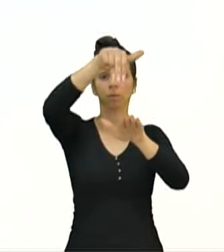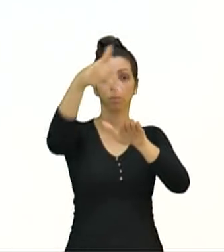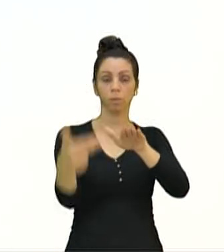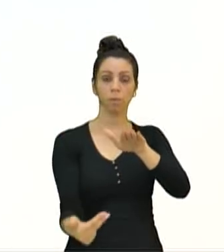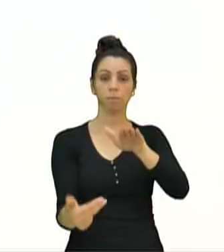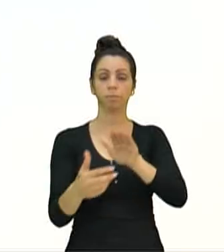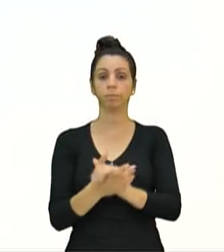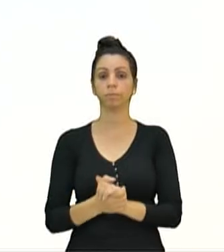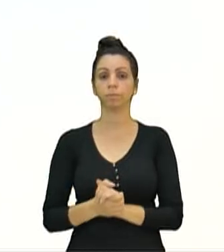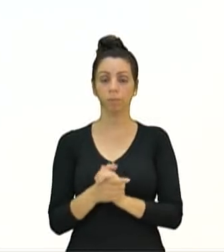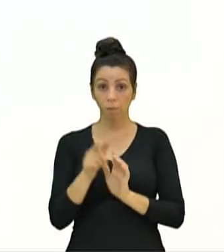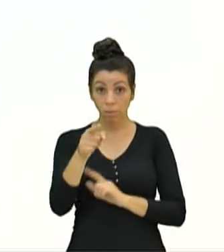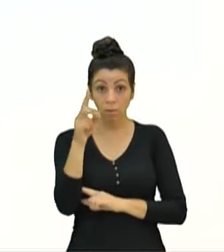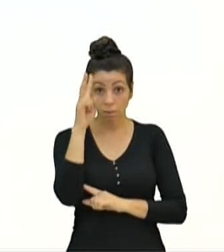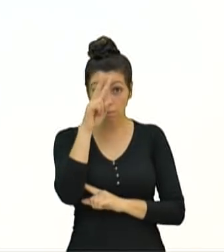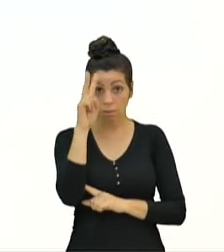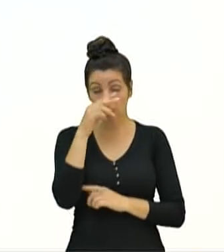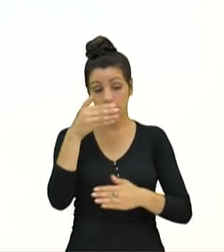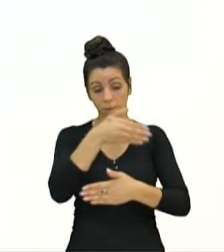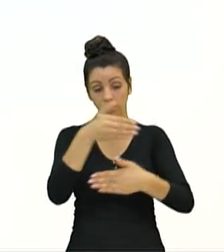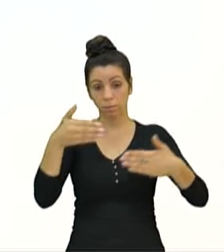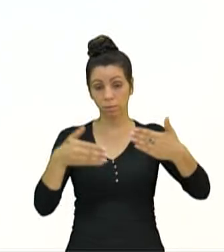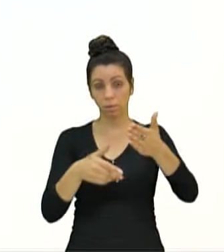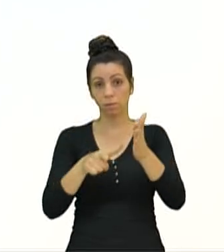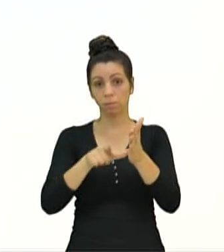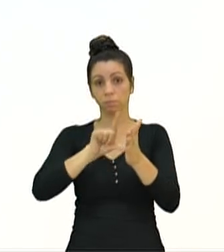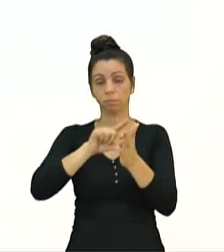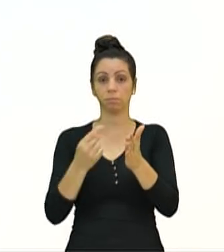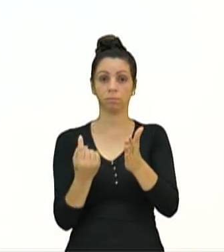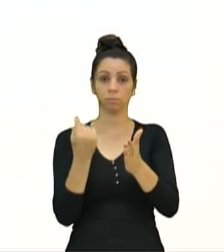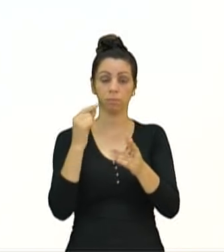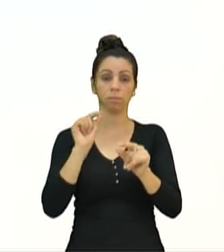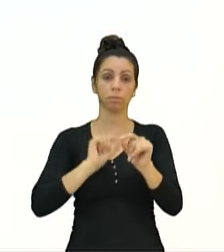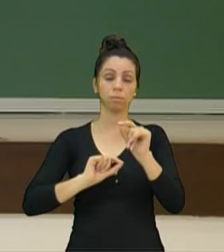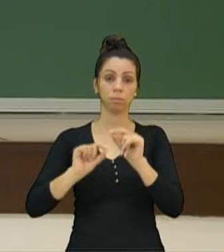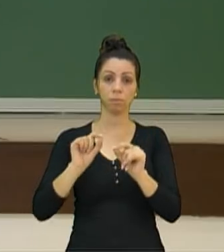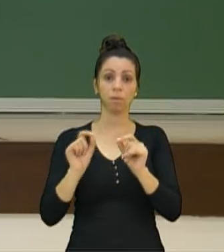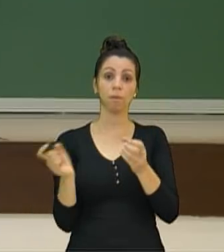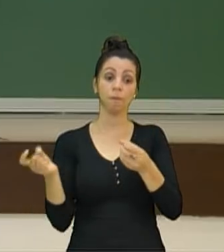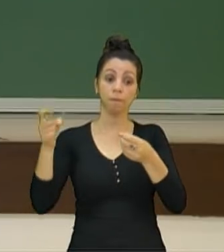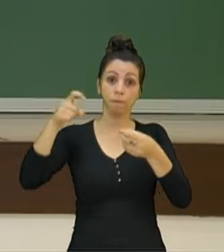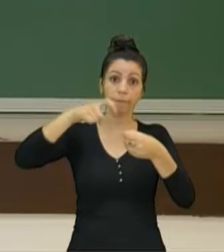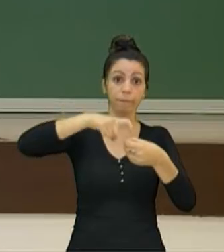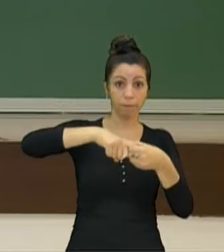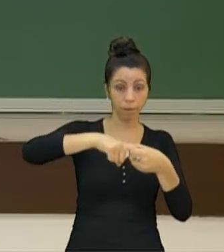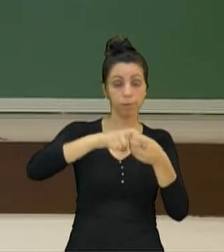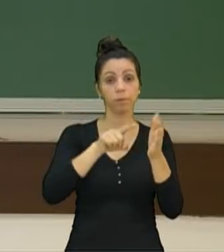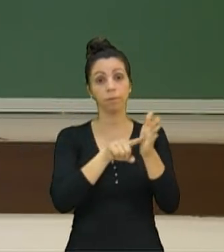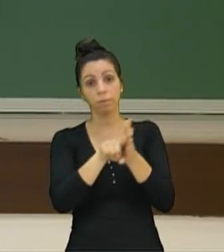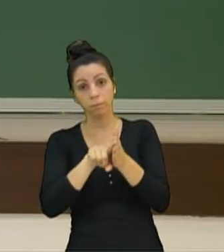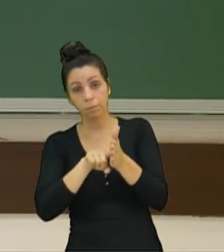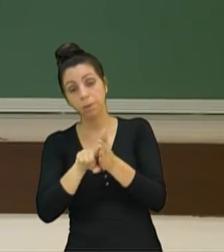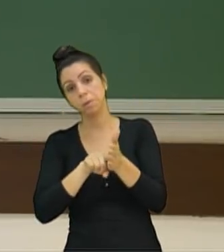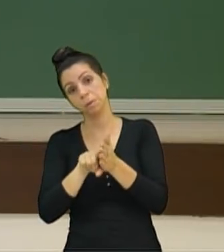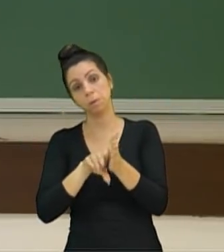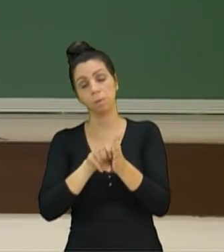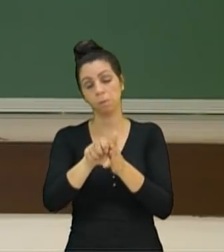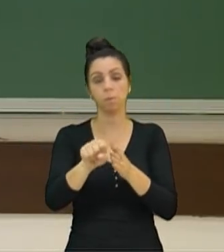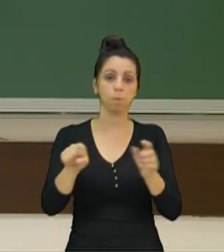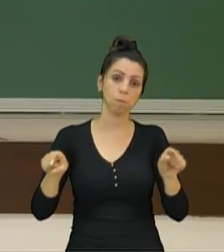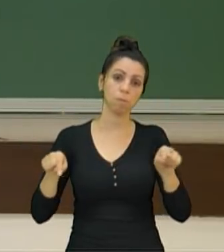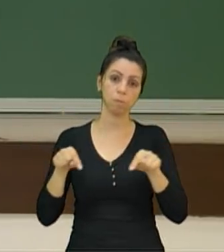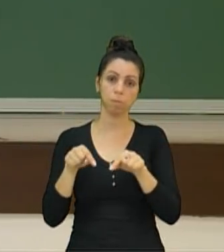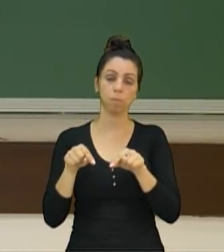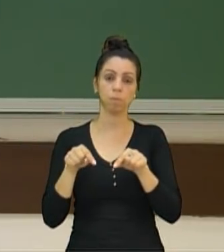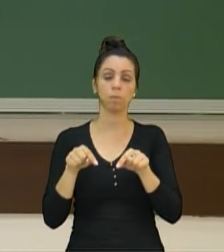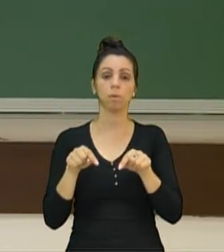lembram que a gente viu alguns slides atrás. Se você não lembra, você pode pesquisar no Google ou pode